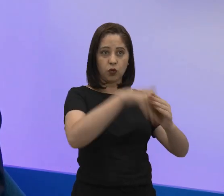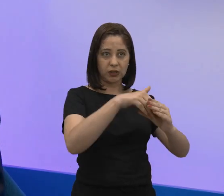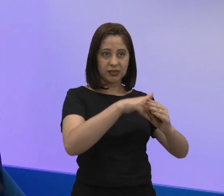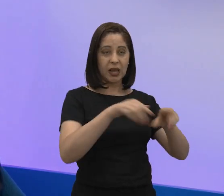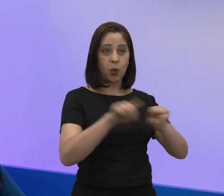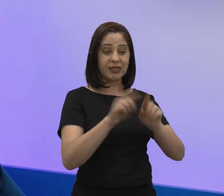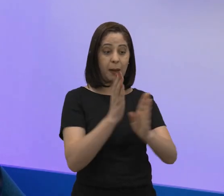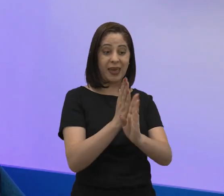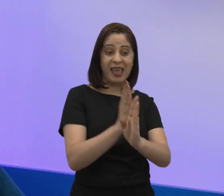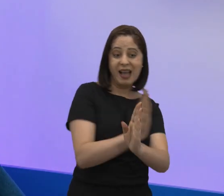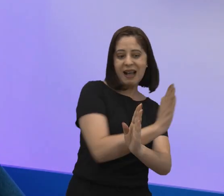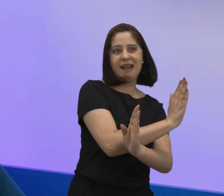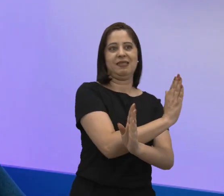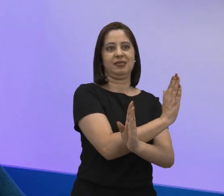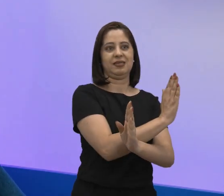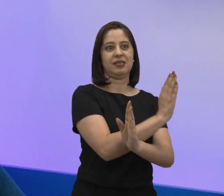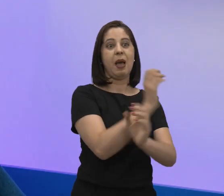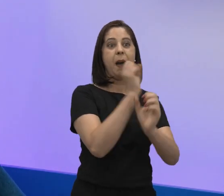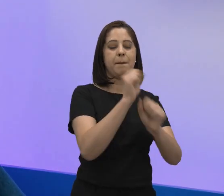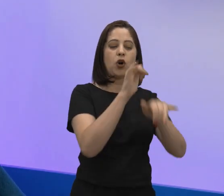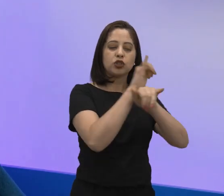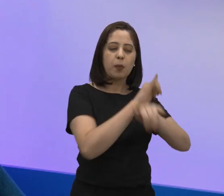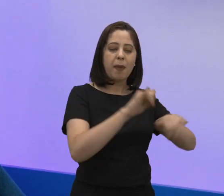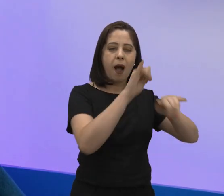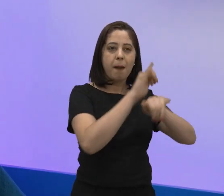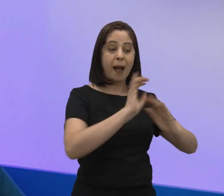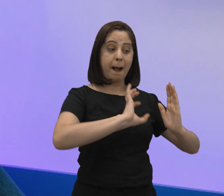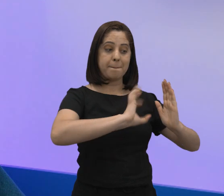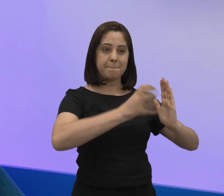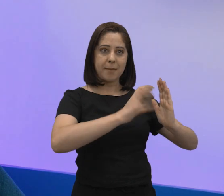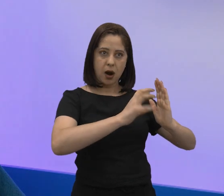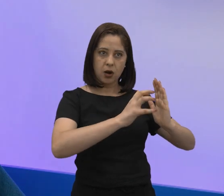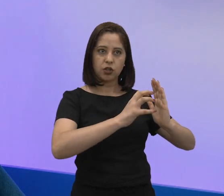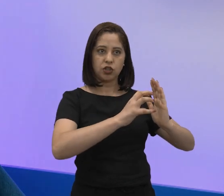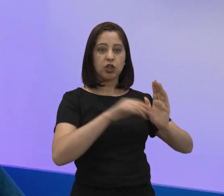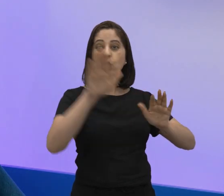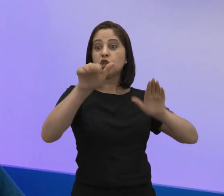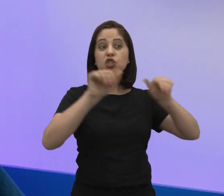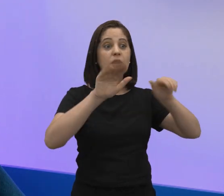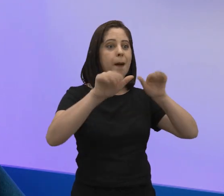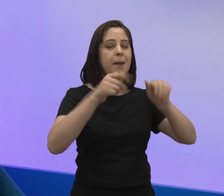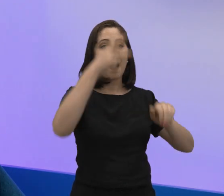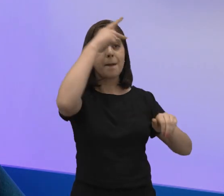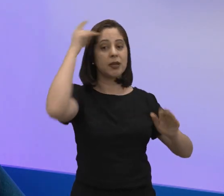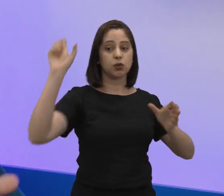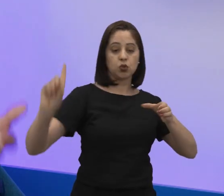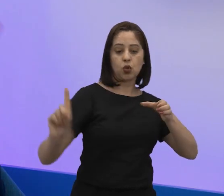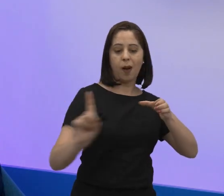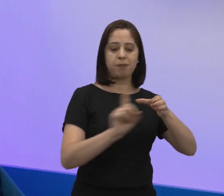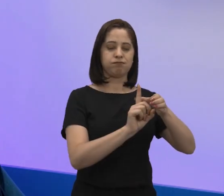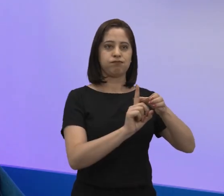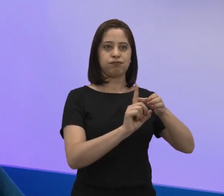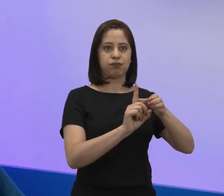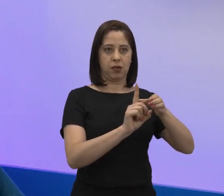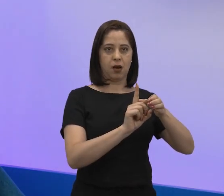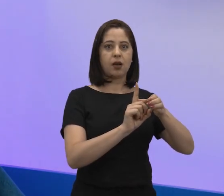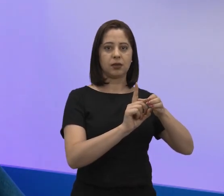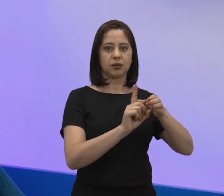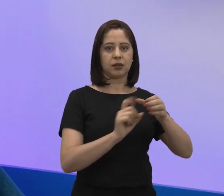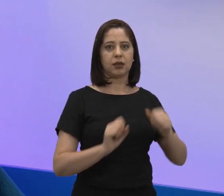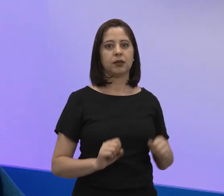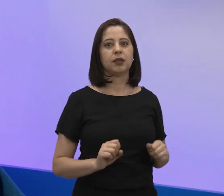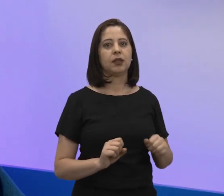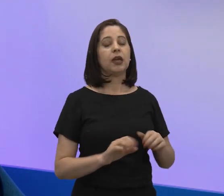também, para divulgar a sua plataforma, o seu programa partidário e convocar pessoas a se filiarem ao partido